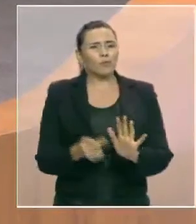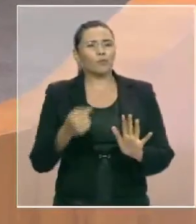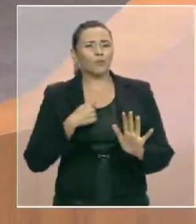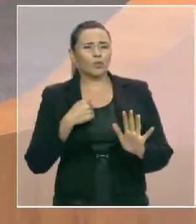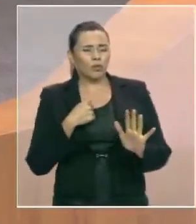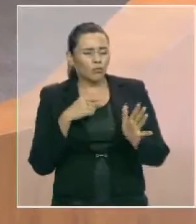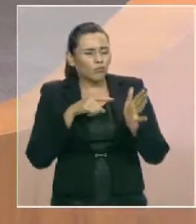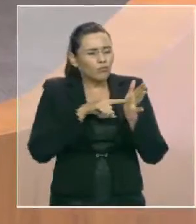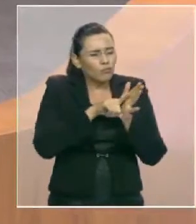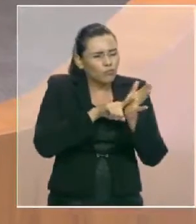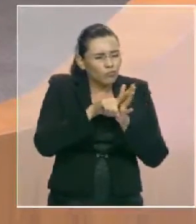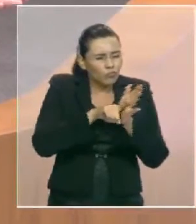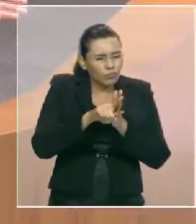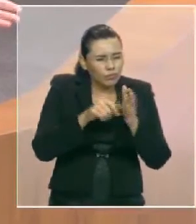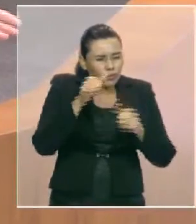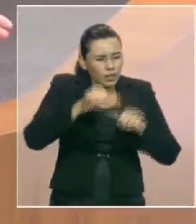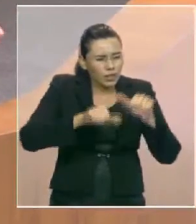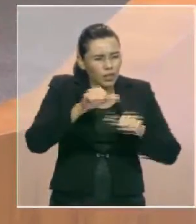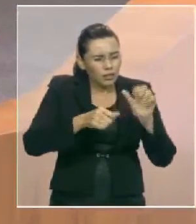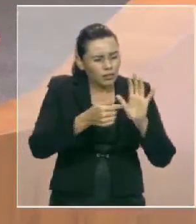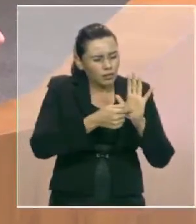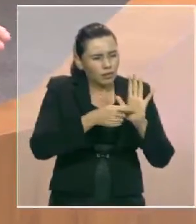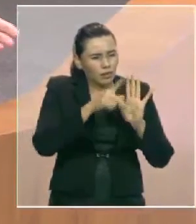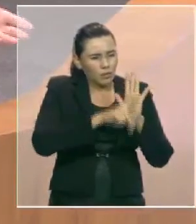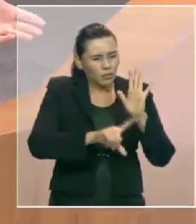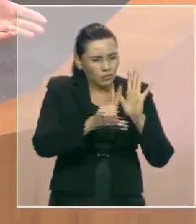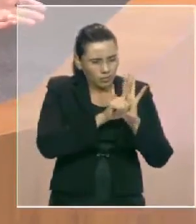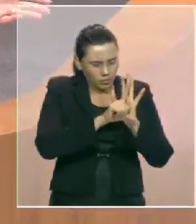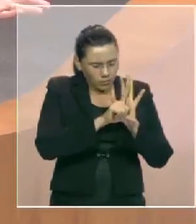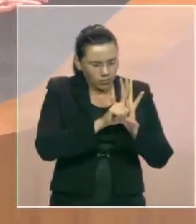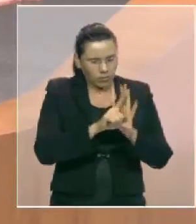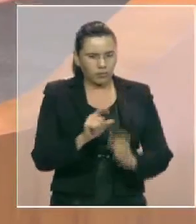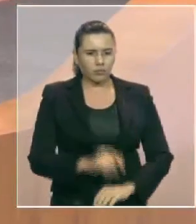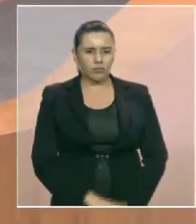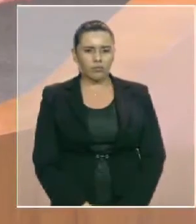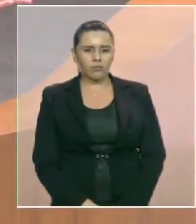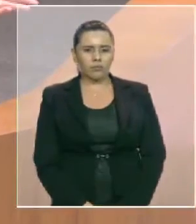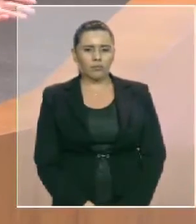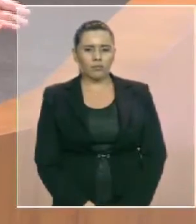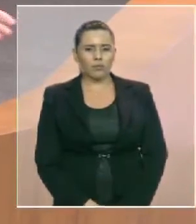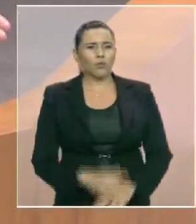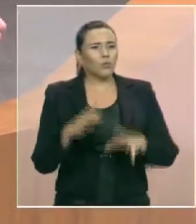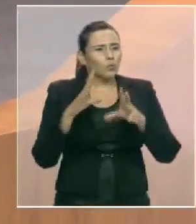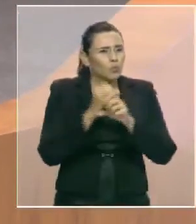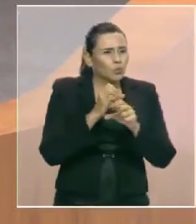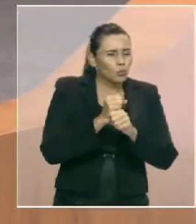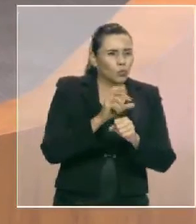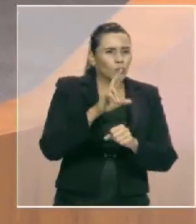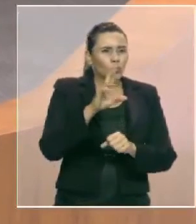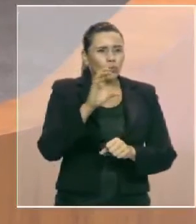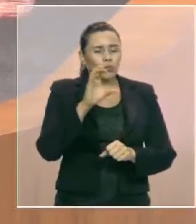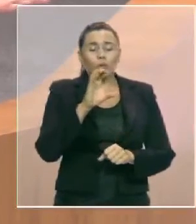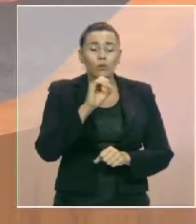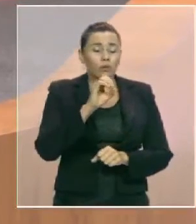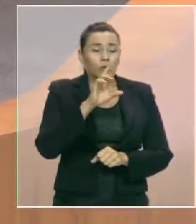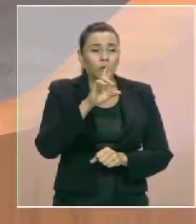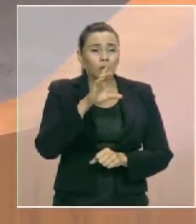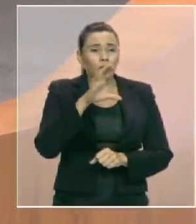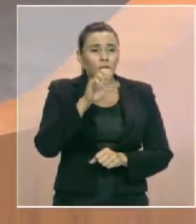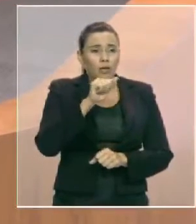analisei neste projeto de lei, que é me desculpe a palavra, um grande